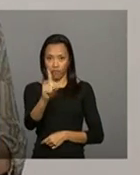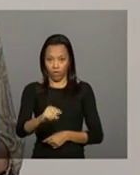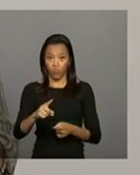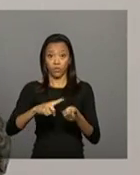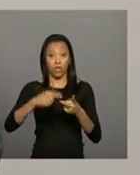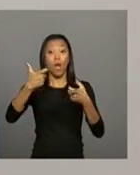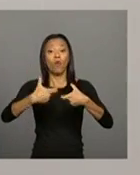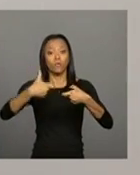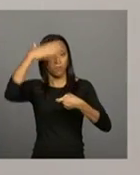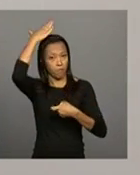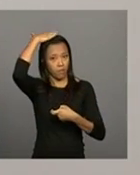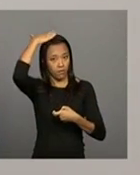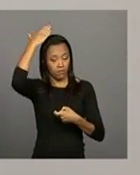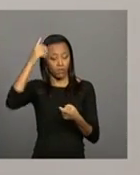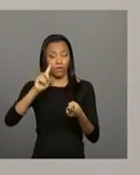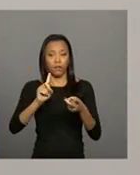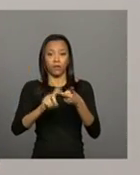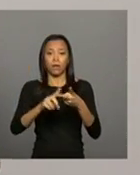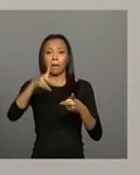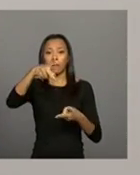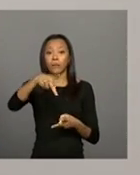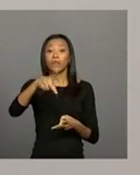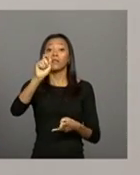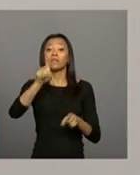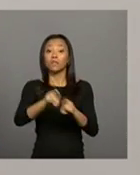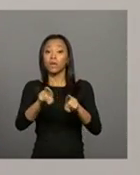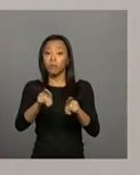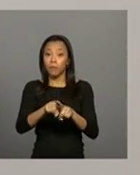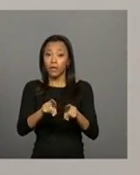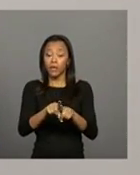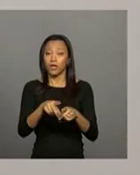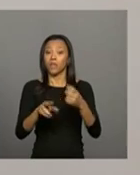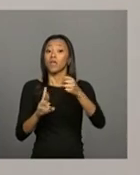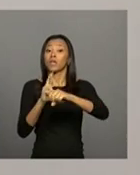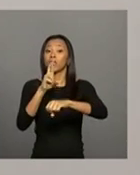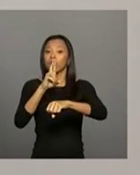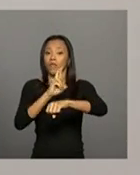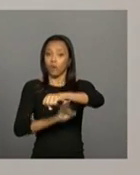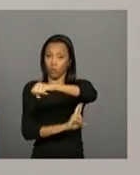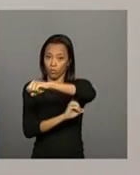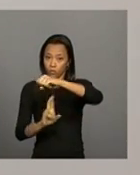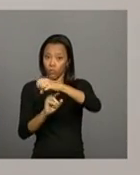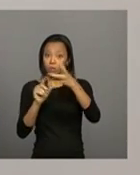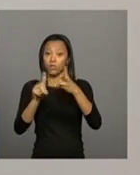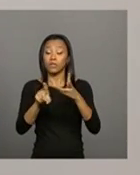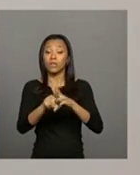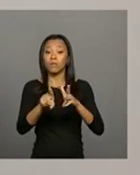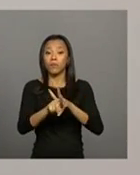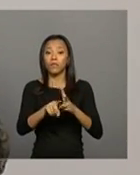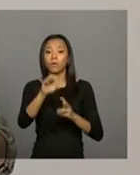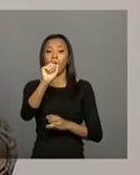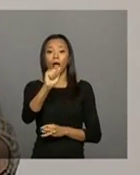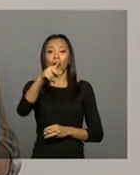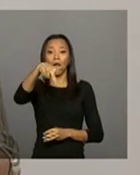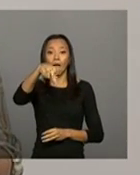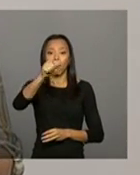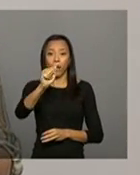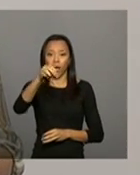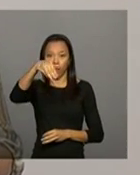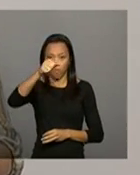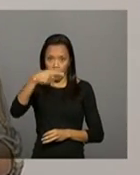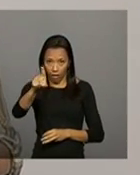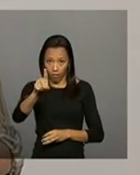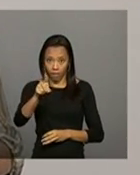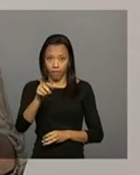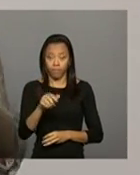Paraná, em Pacaraima, em Rondônia, e no Oiapoque, no Amapá. Outros 7 vão